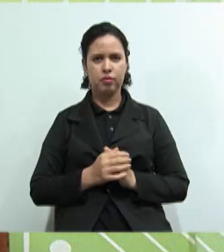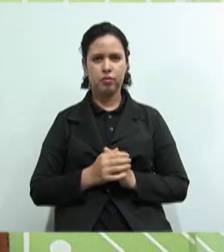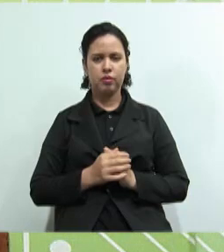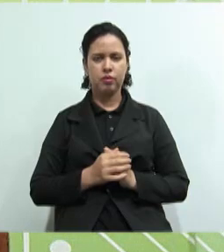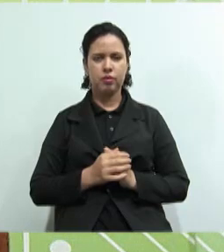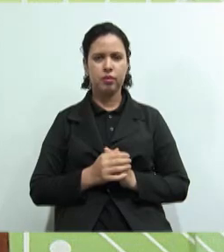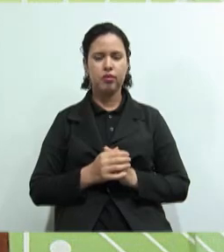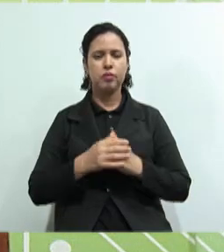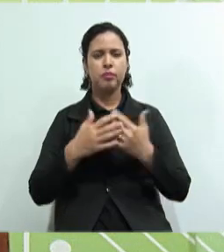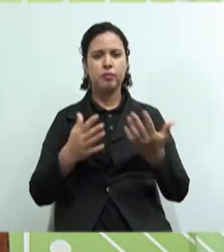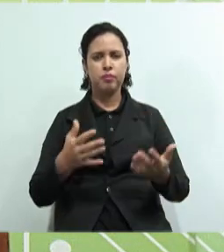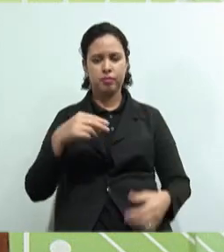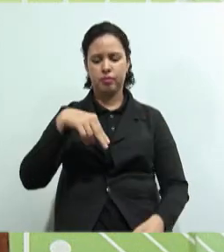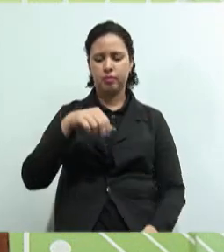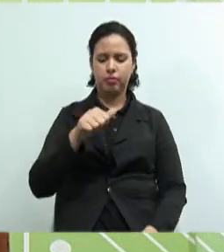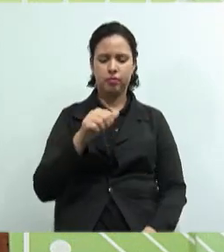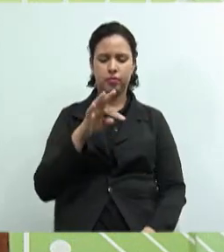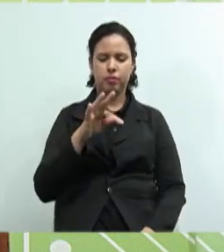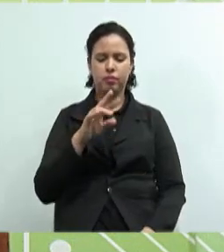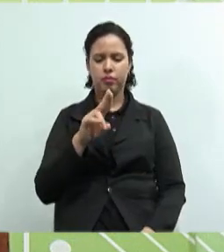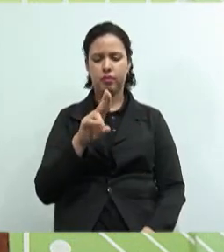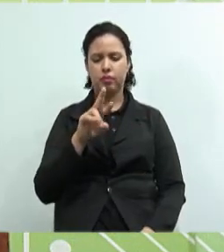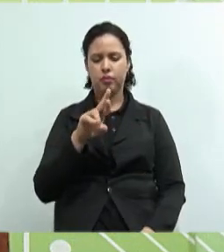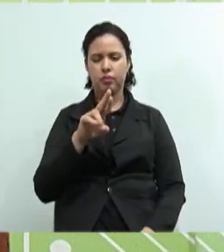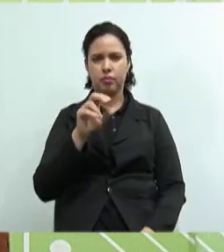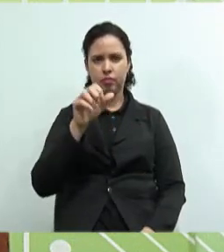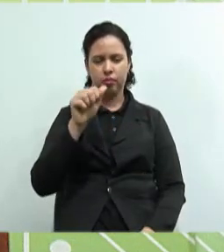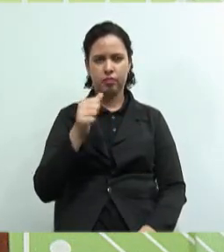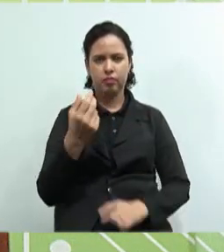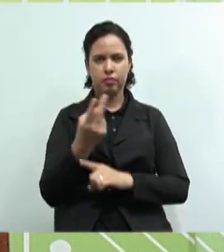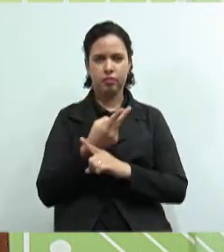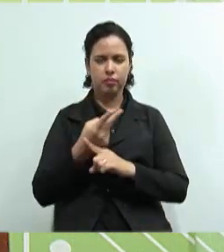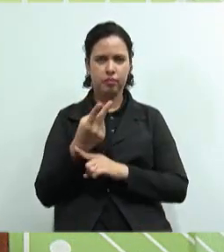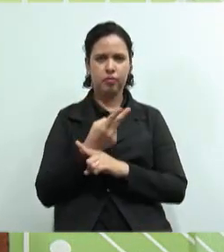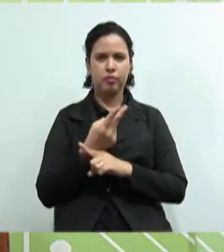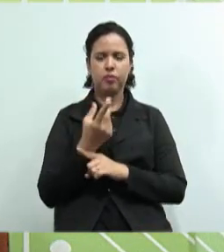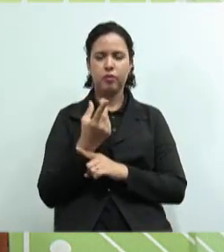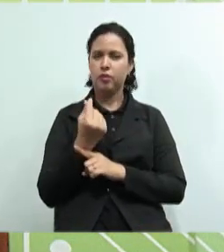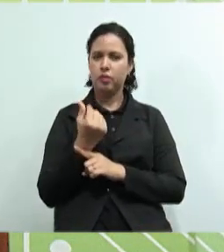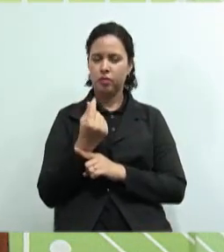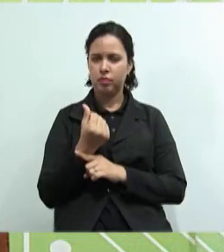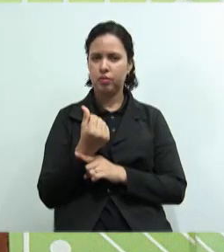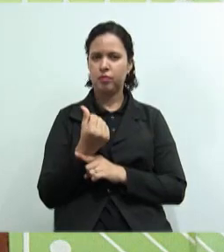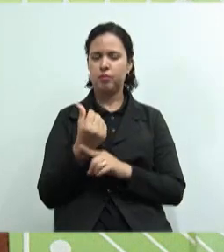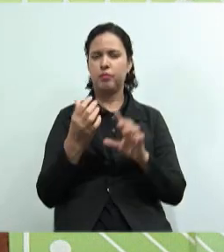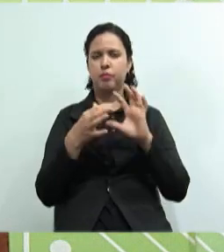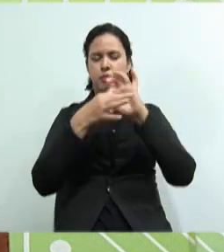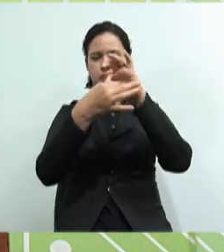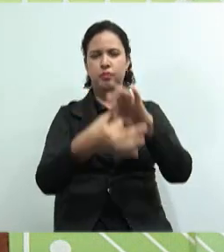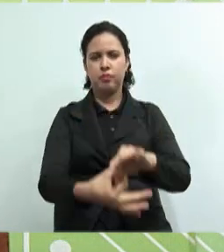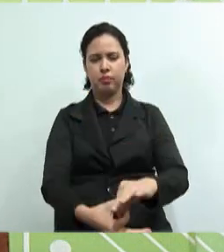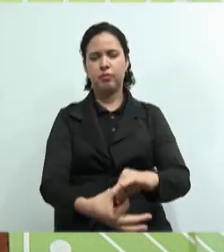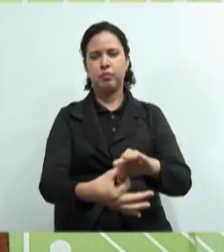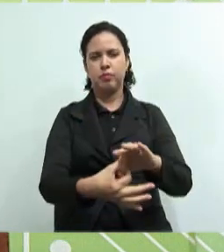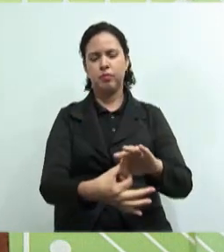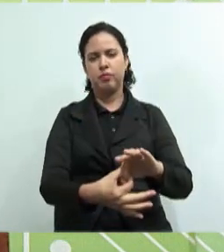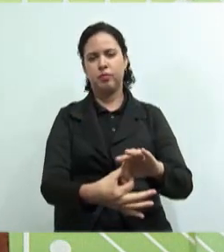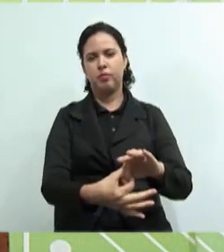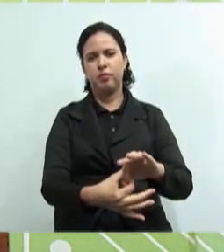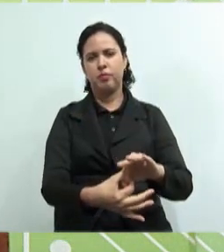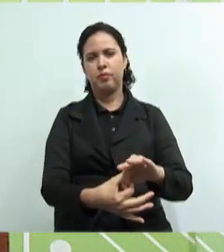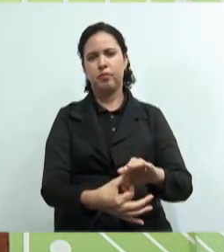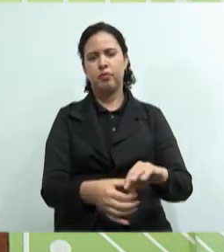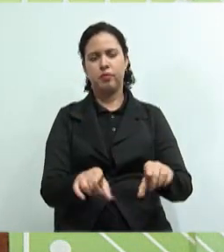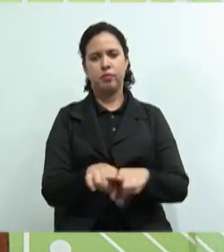barato para fazer o seu produto cosmético. Ela está escolhendo um produto que está ligado a um senso de justiça social e